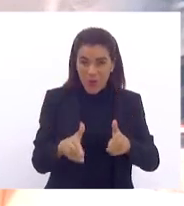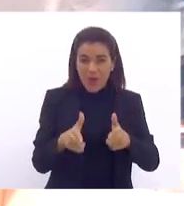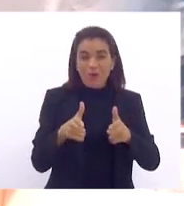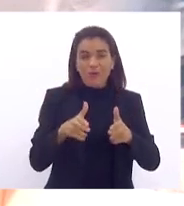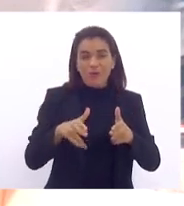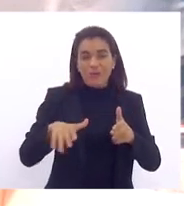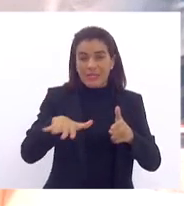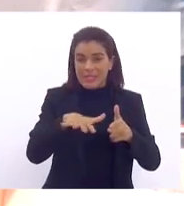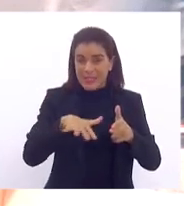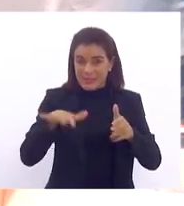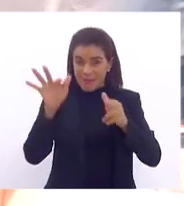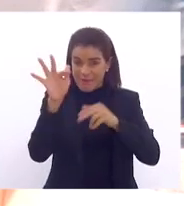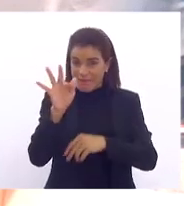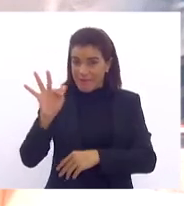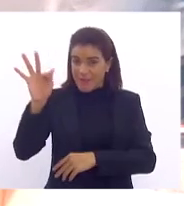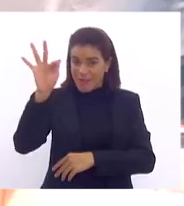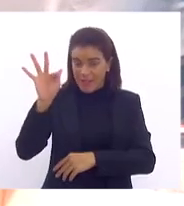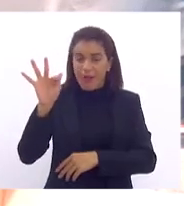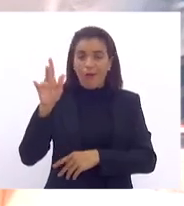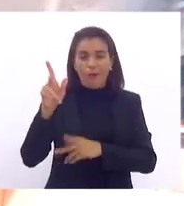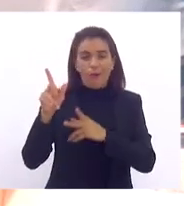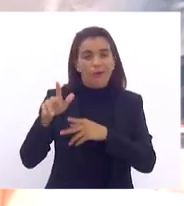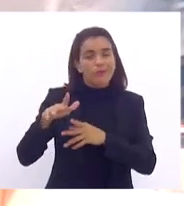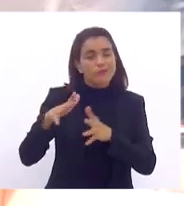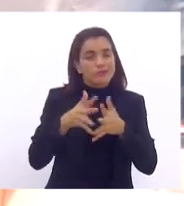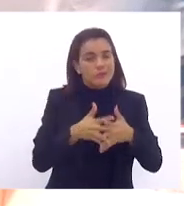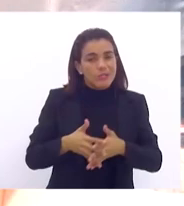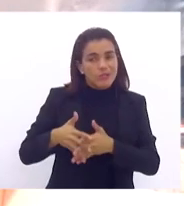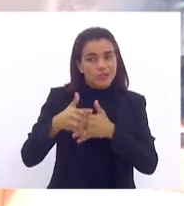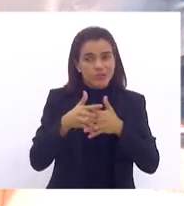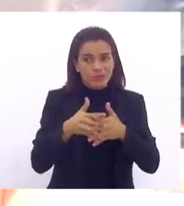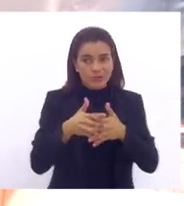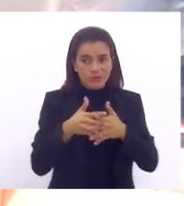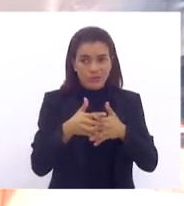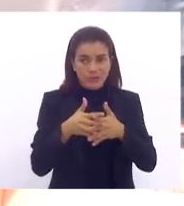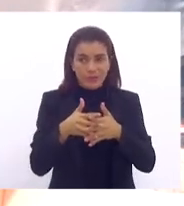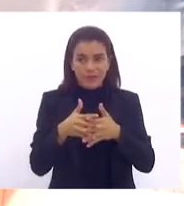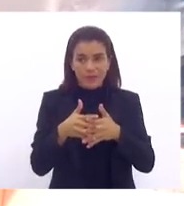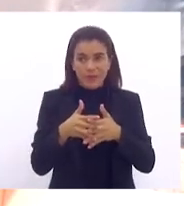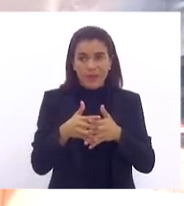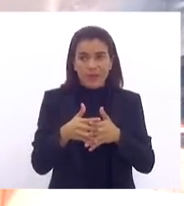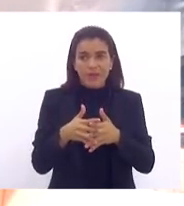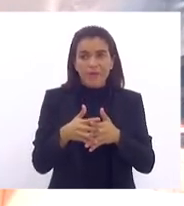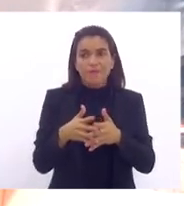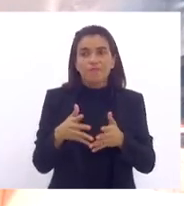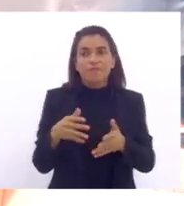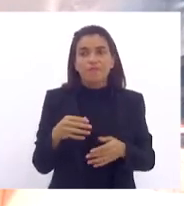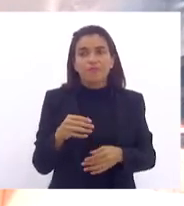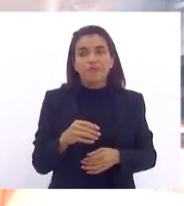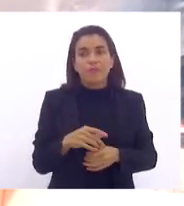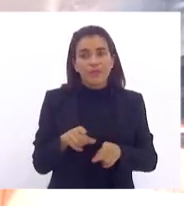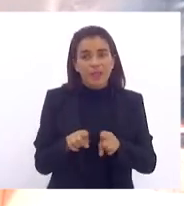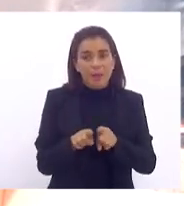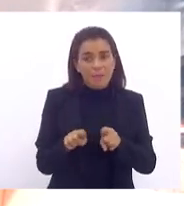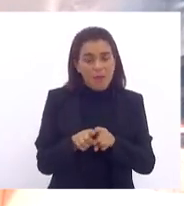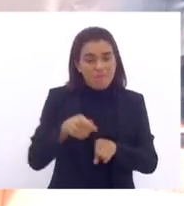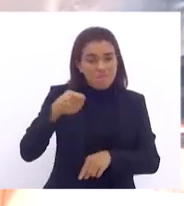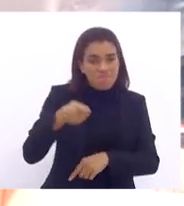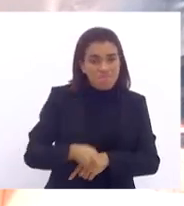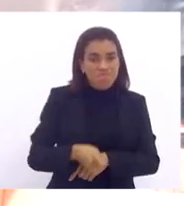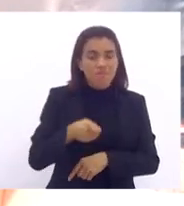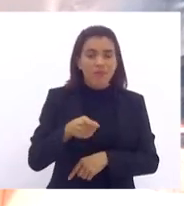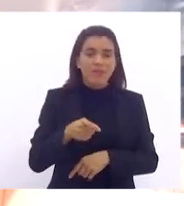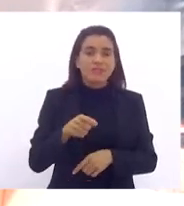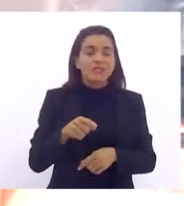cortes federais dos Estados Unidos apesar de ainda não ter manifestação da suprema corte com ainda mais com ainda mais vigor reforçaria a